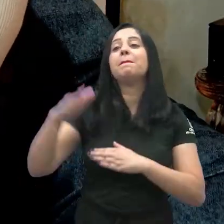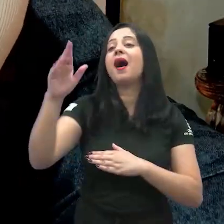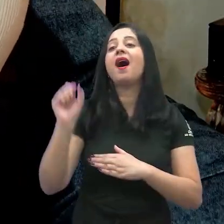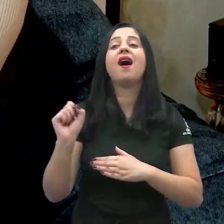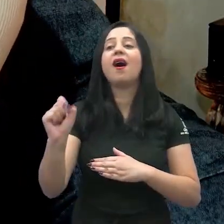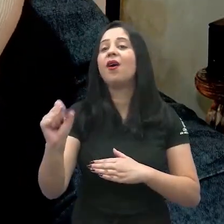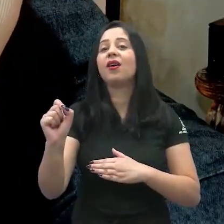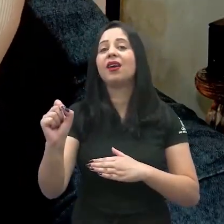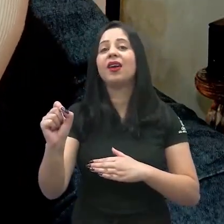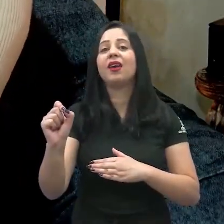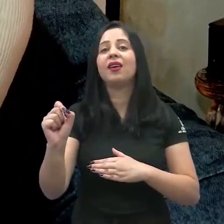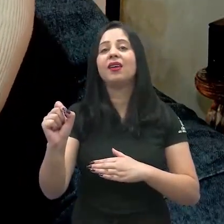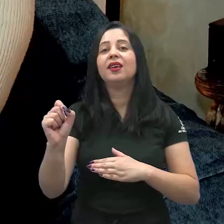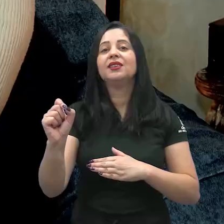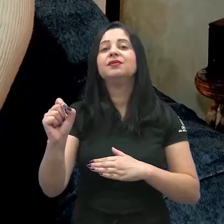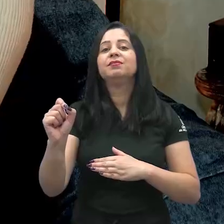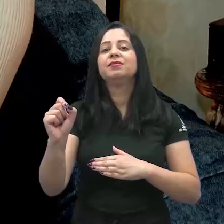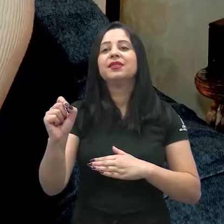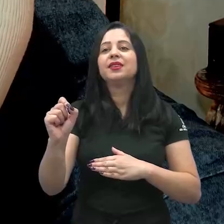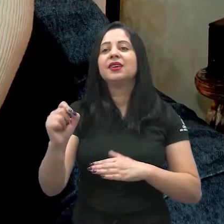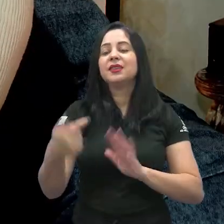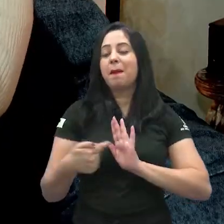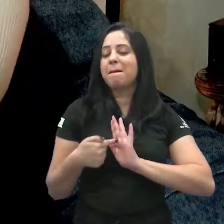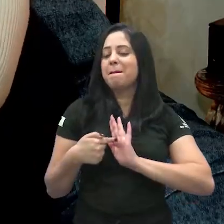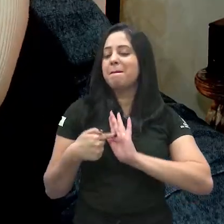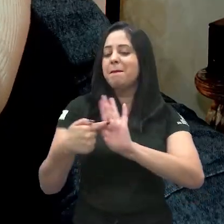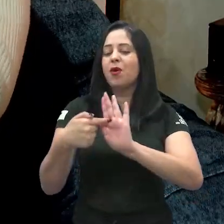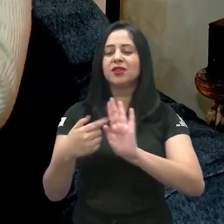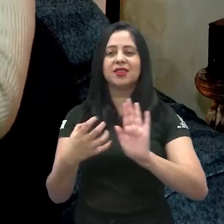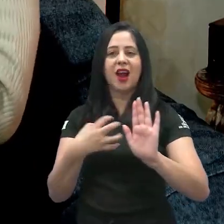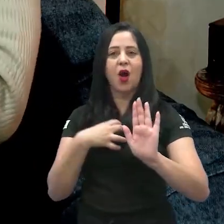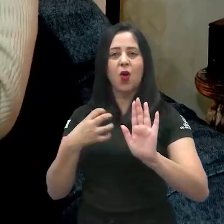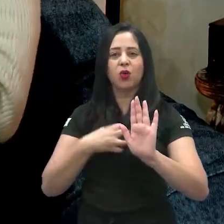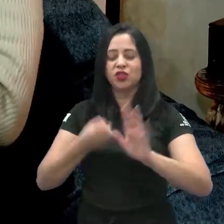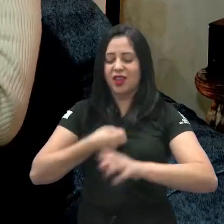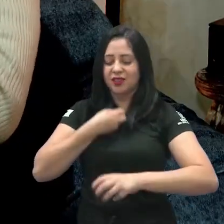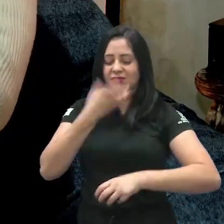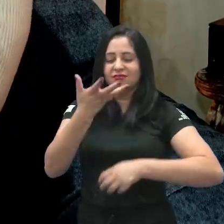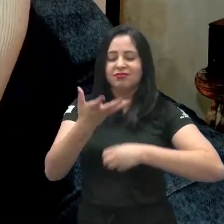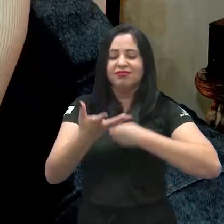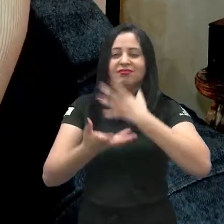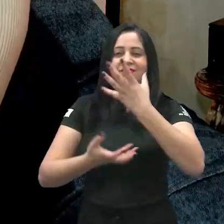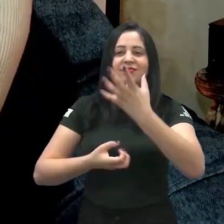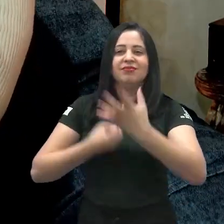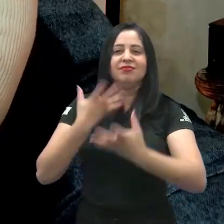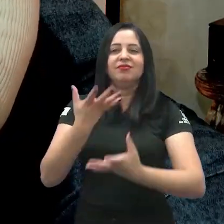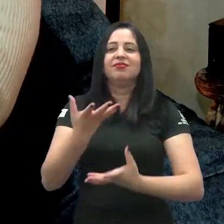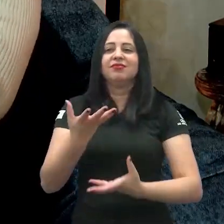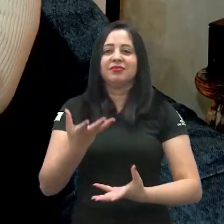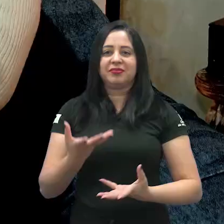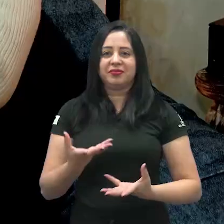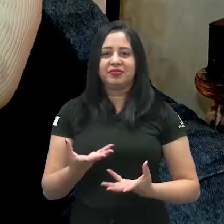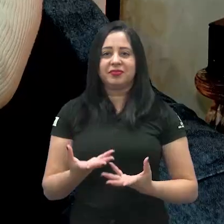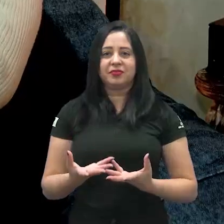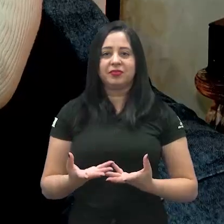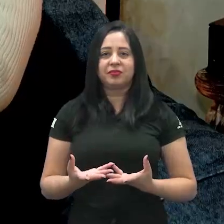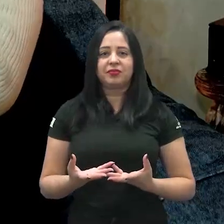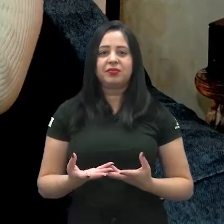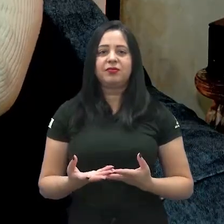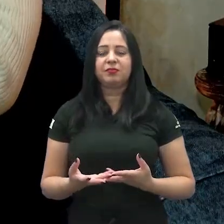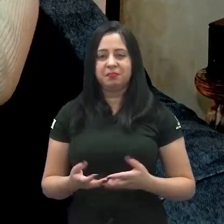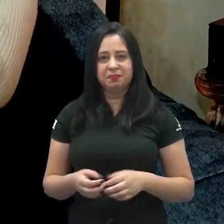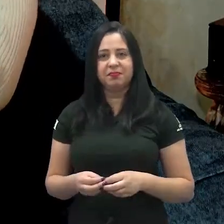tudo na nossa vida é a gente encontrar formas de se expressar, formas das quais a gente se sinta vivo enquanto pessoa.